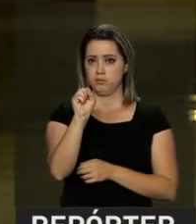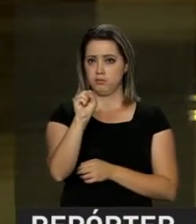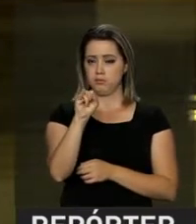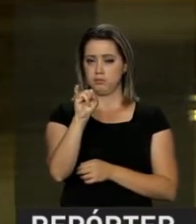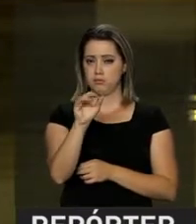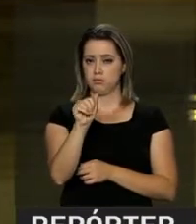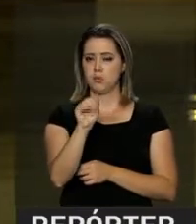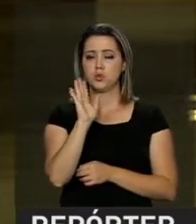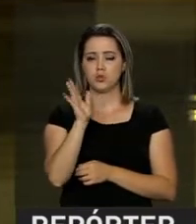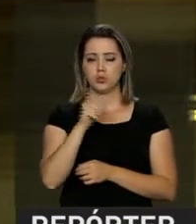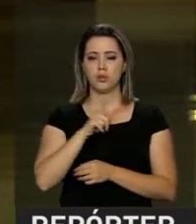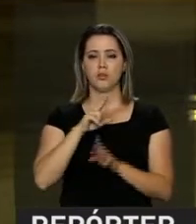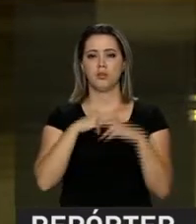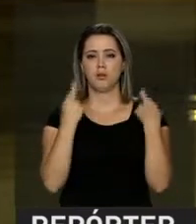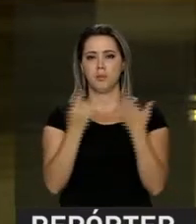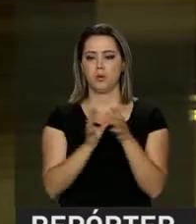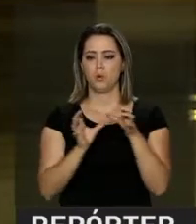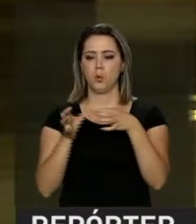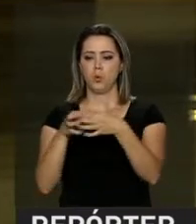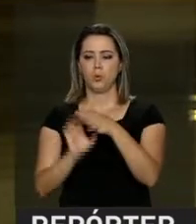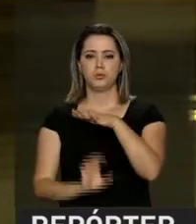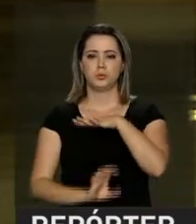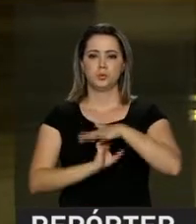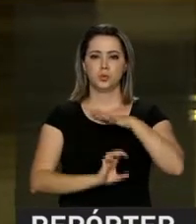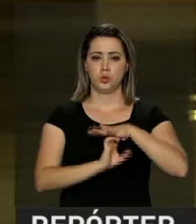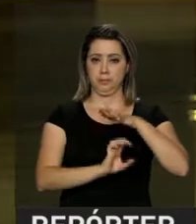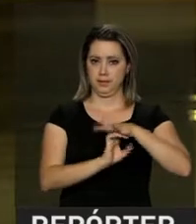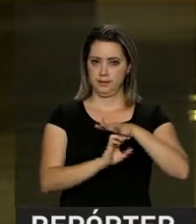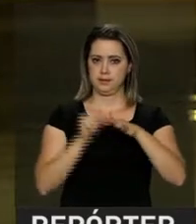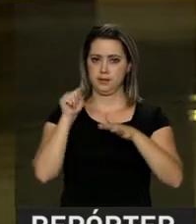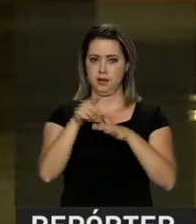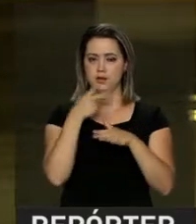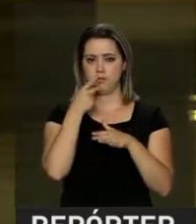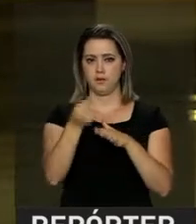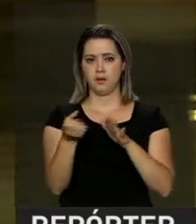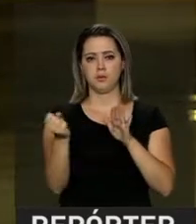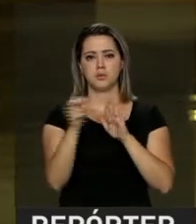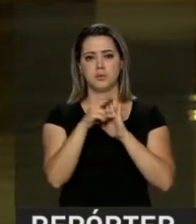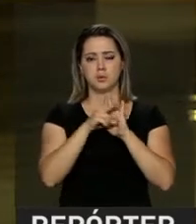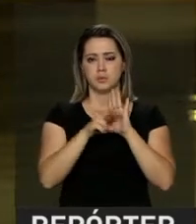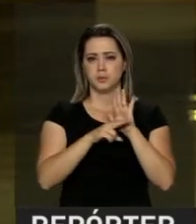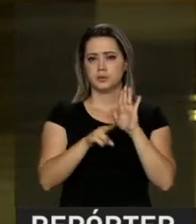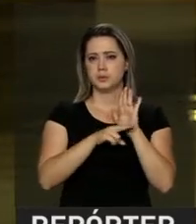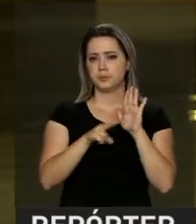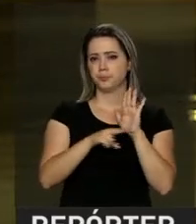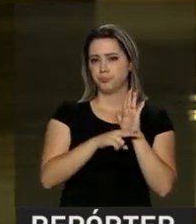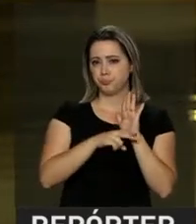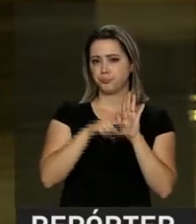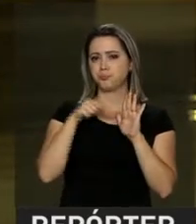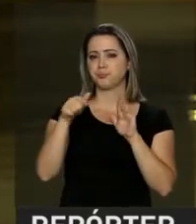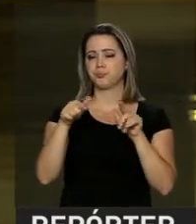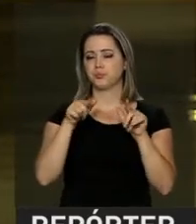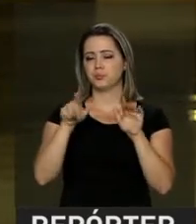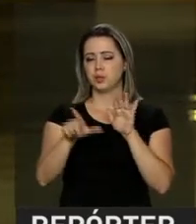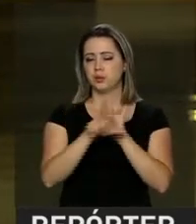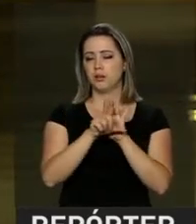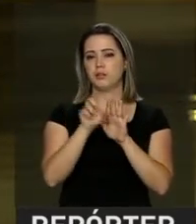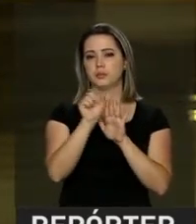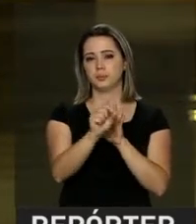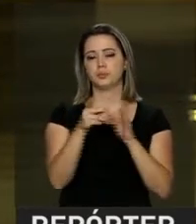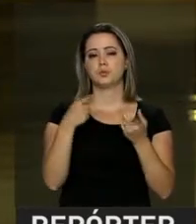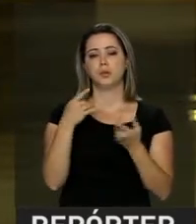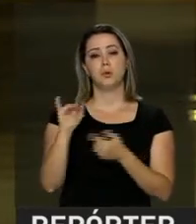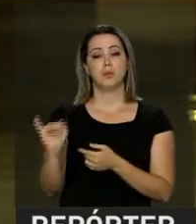reunião com investidores cursos ele vai falar sobre as reformas em curso no brasil e sobre as oportunidades